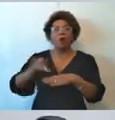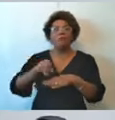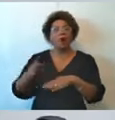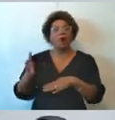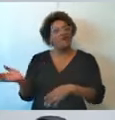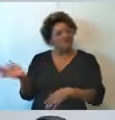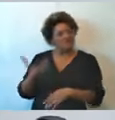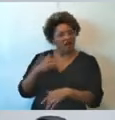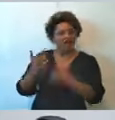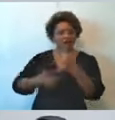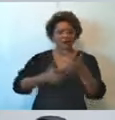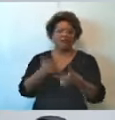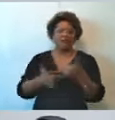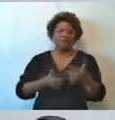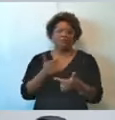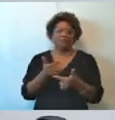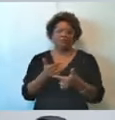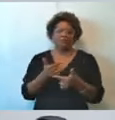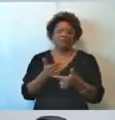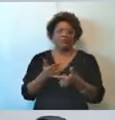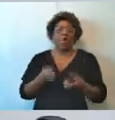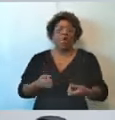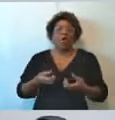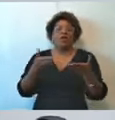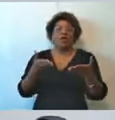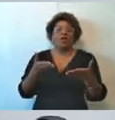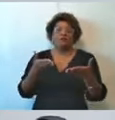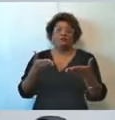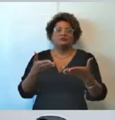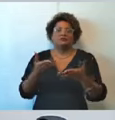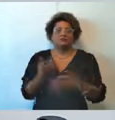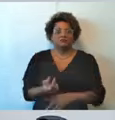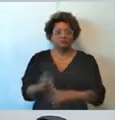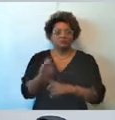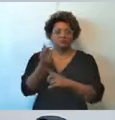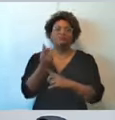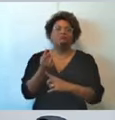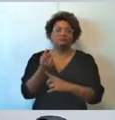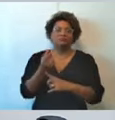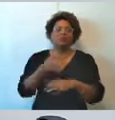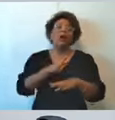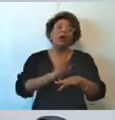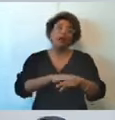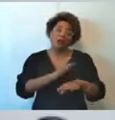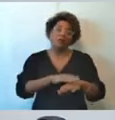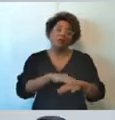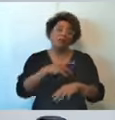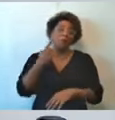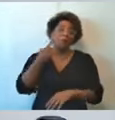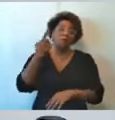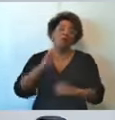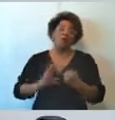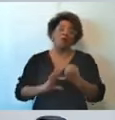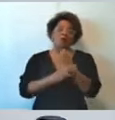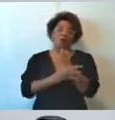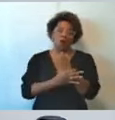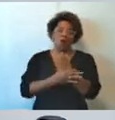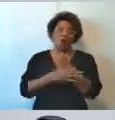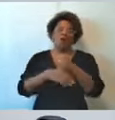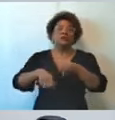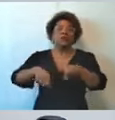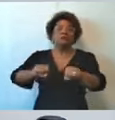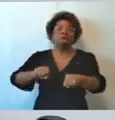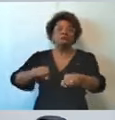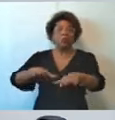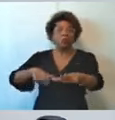esses assuntos. A gente frisa muito, igual, por exemplo, eu mesmo friso muito a questão de segurança no trânsito. Eu bato muito nessa tecla, questão do colete,